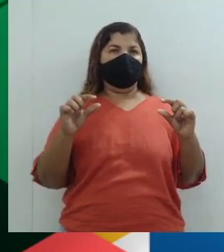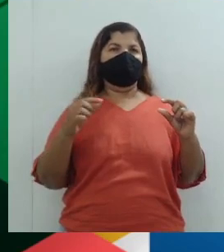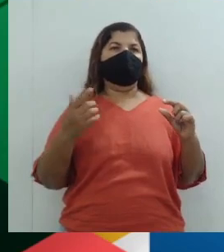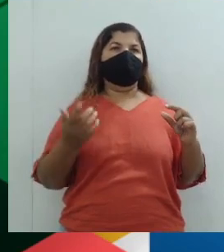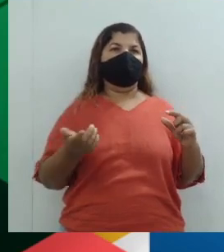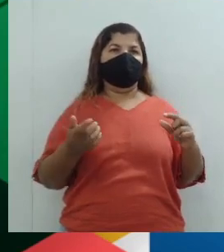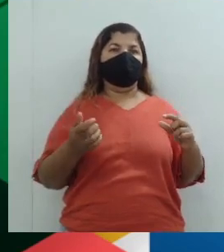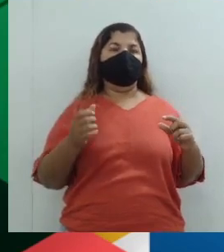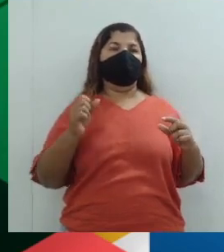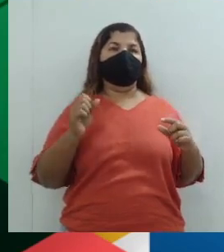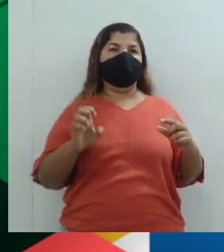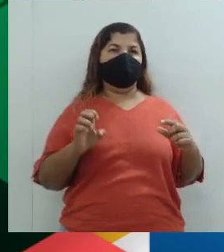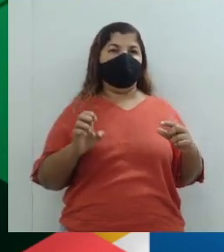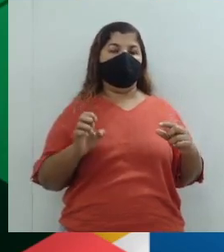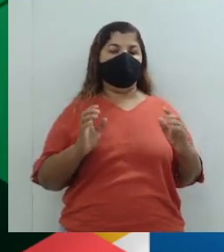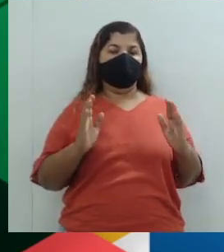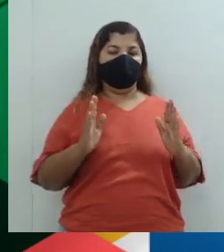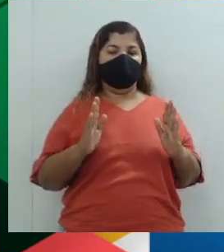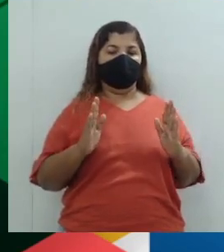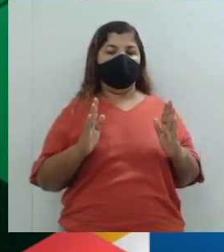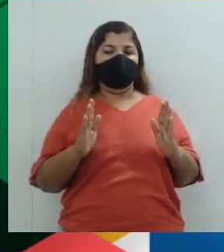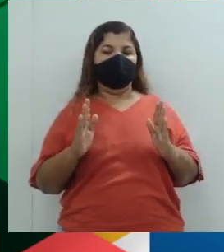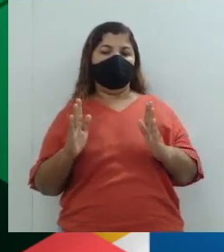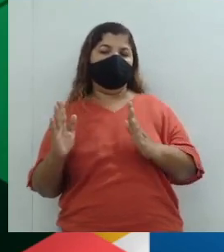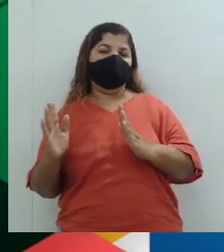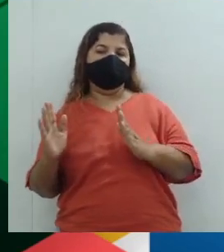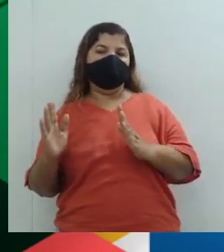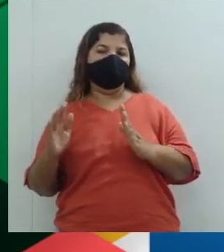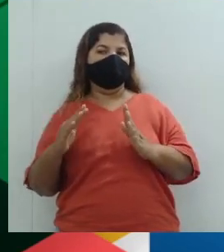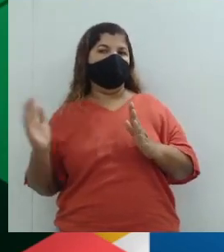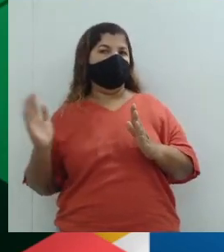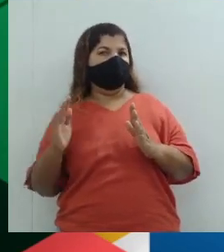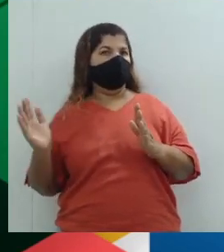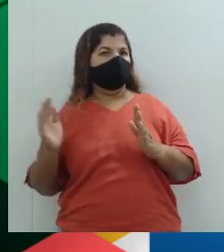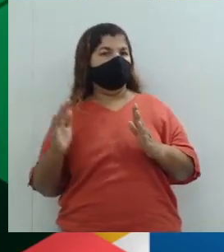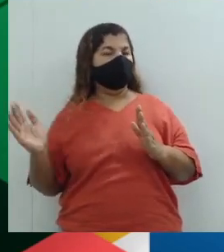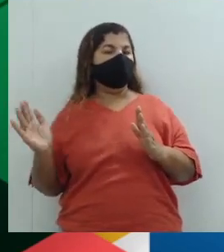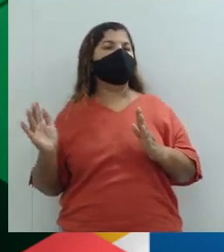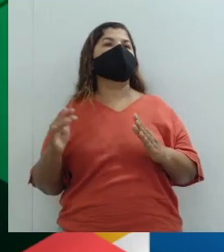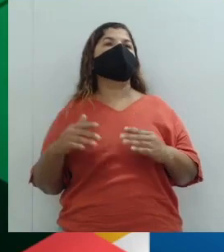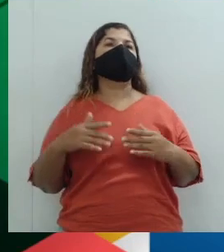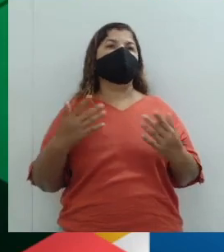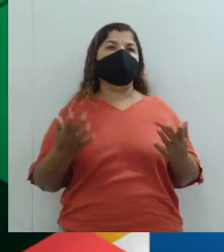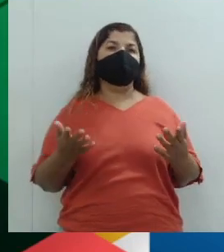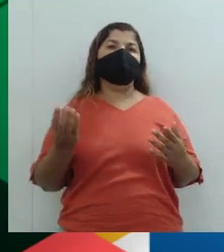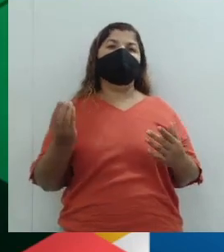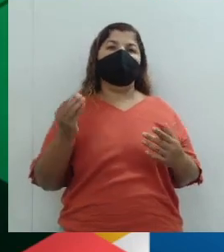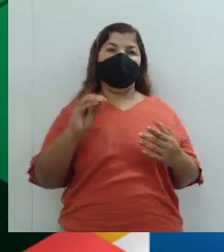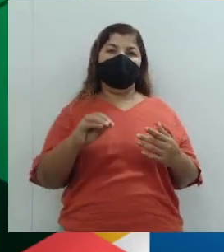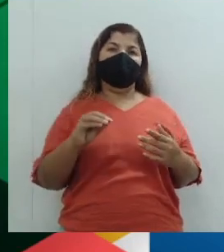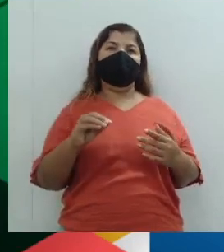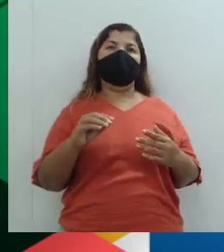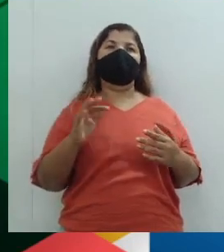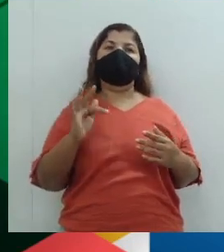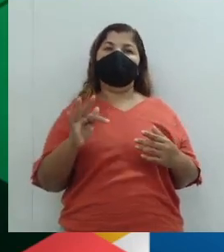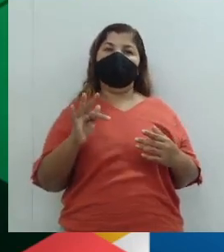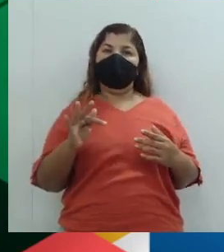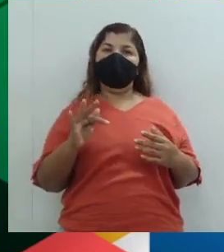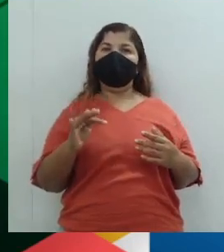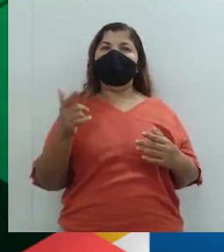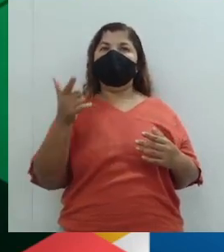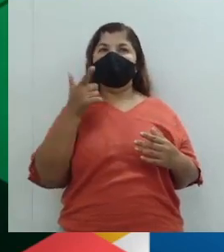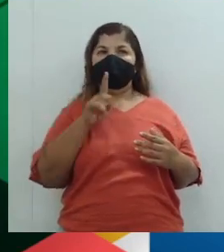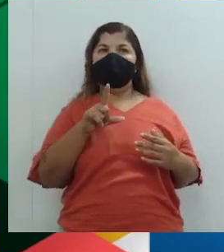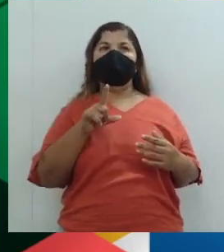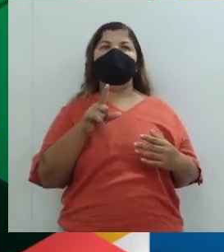se eu sei que o bloco está se movimentando para a minha direita, né, porque foi aplicada uma força, eu vou colocar sempre a força que ganha, que é a força